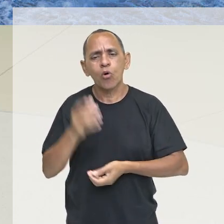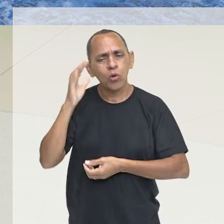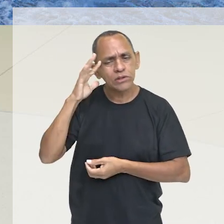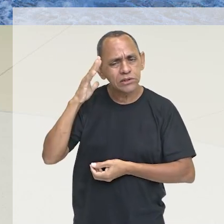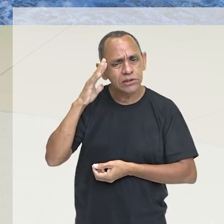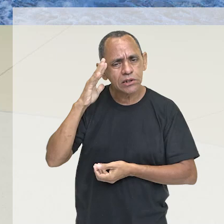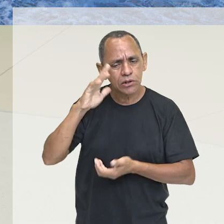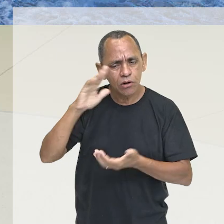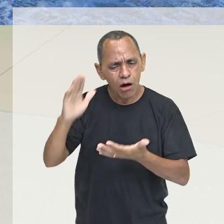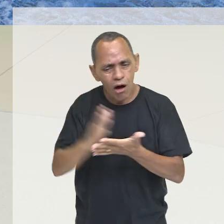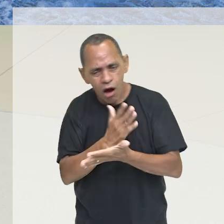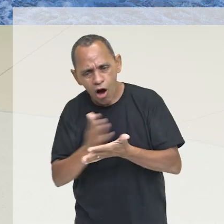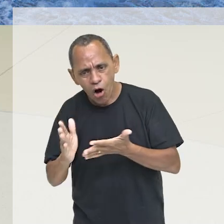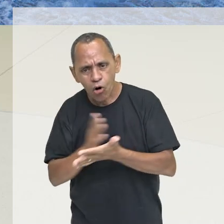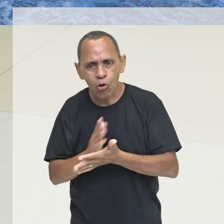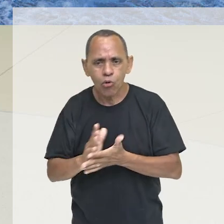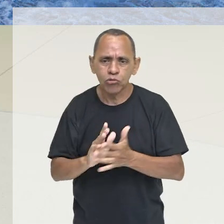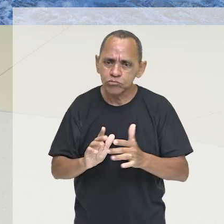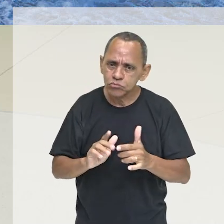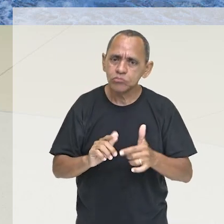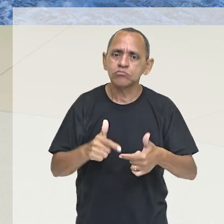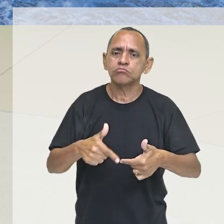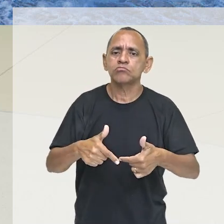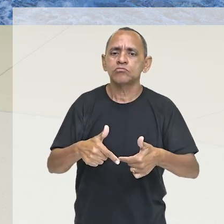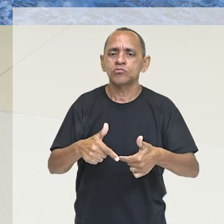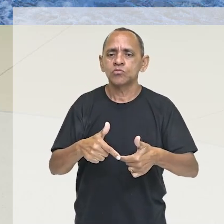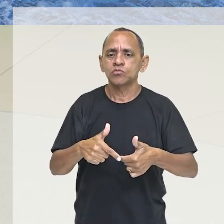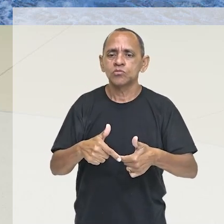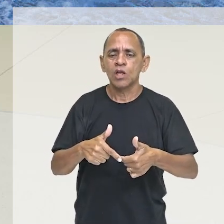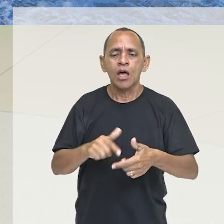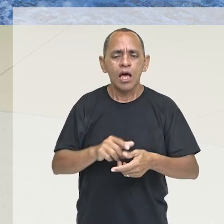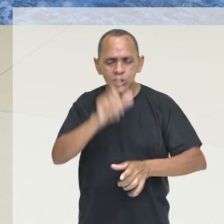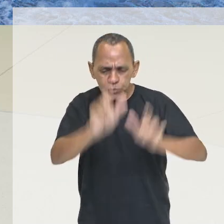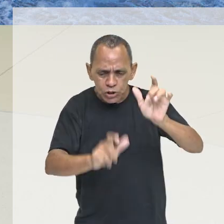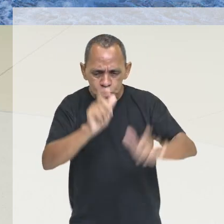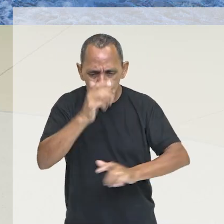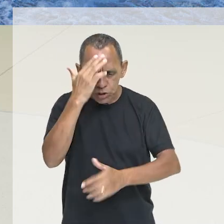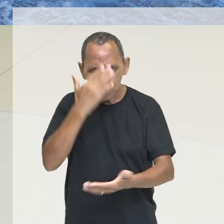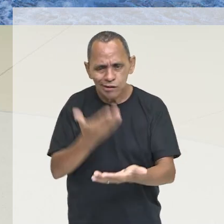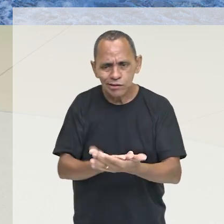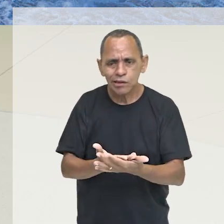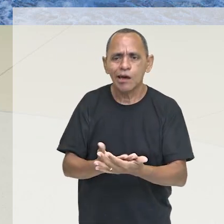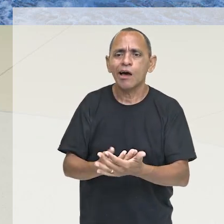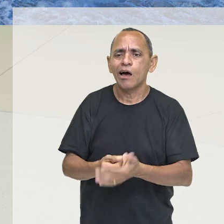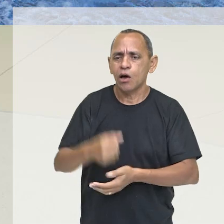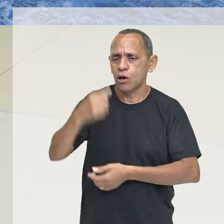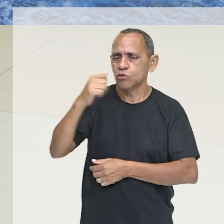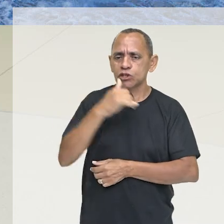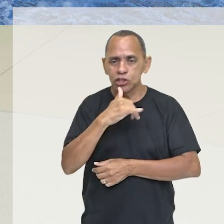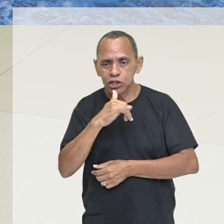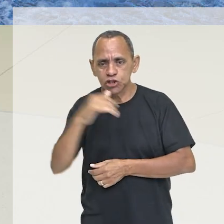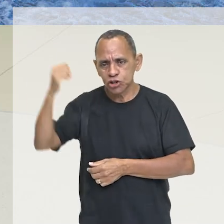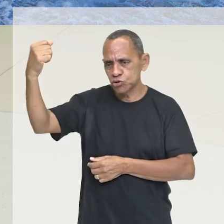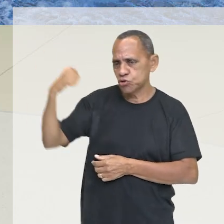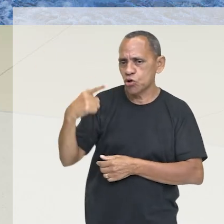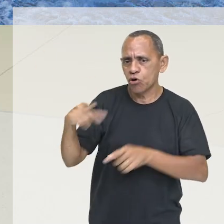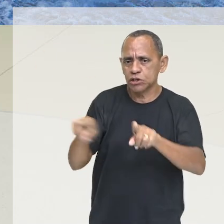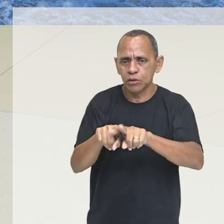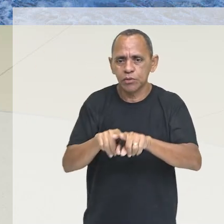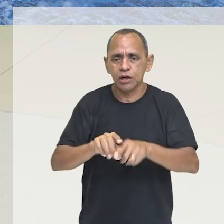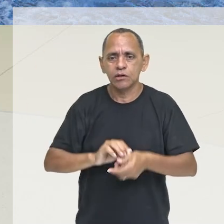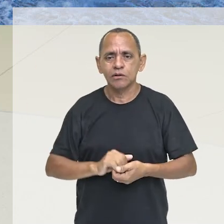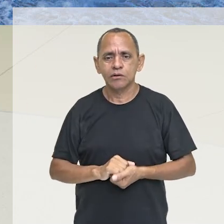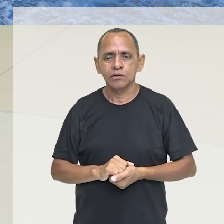várias situações que muitas pessoas não acreditavam na energia solar. Muitos achavam, isso aí é uma